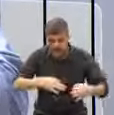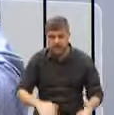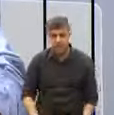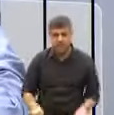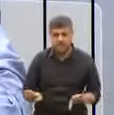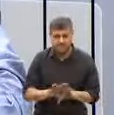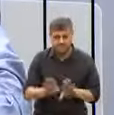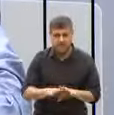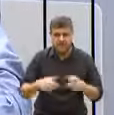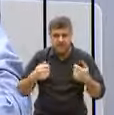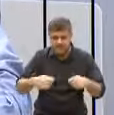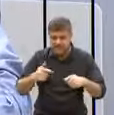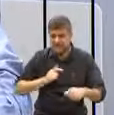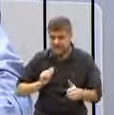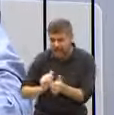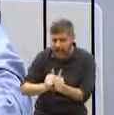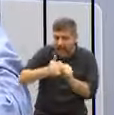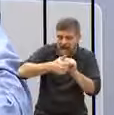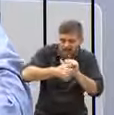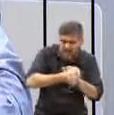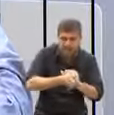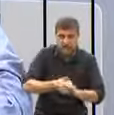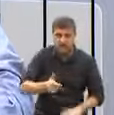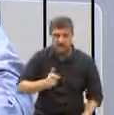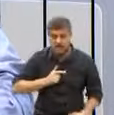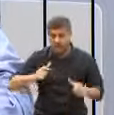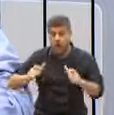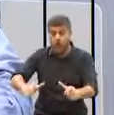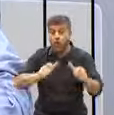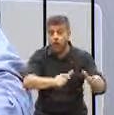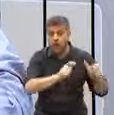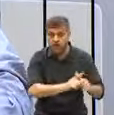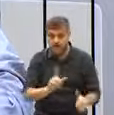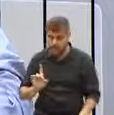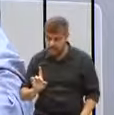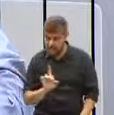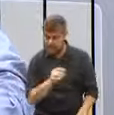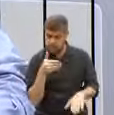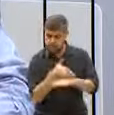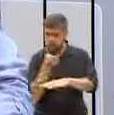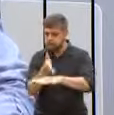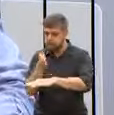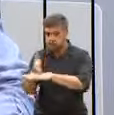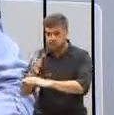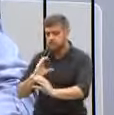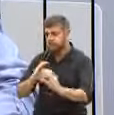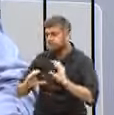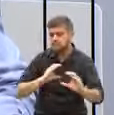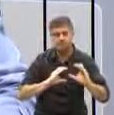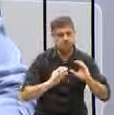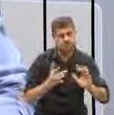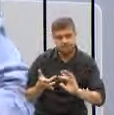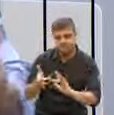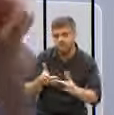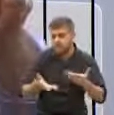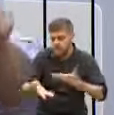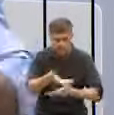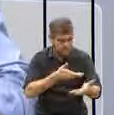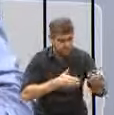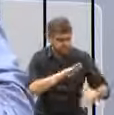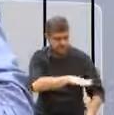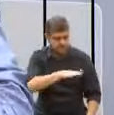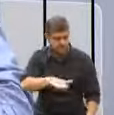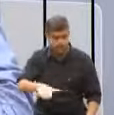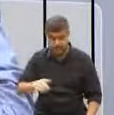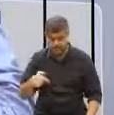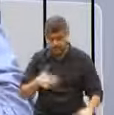passa por uma necessidade de adaptar os locais que ele vai frequentar, para que ele se relacione com as outras crianças